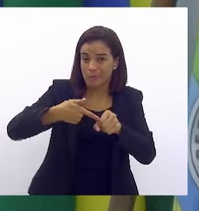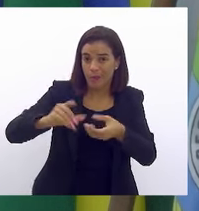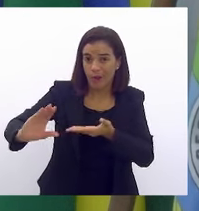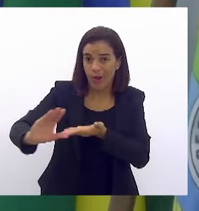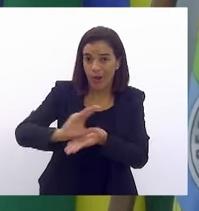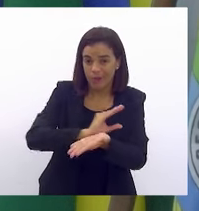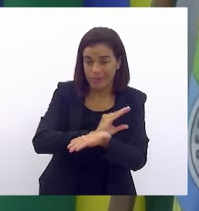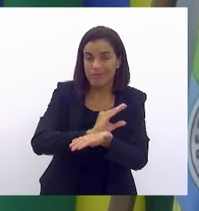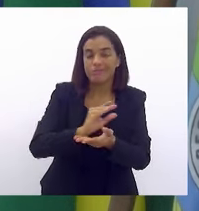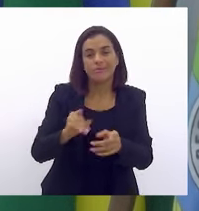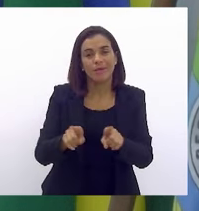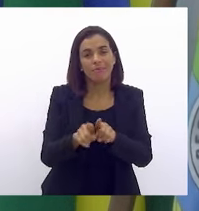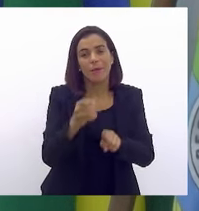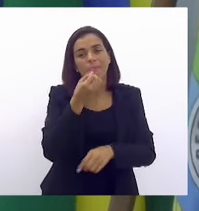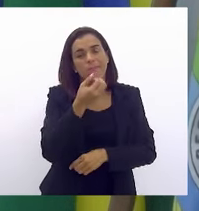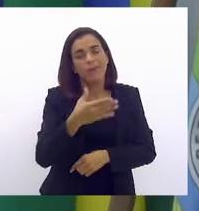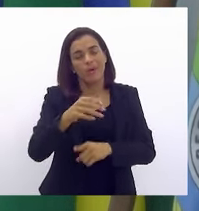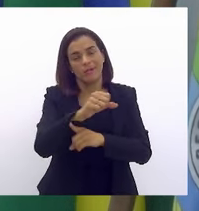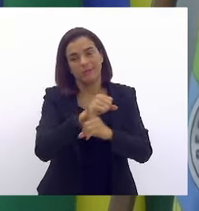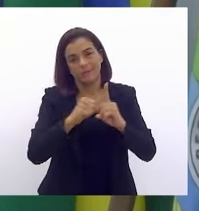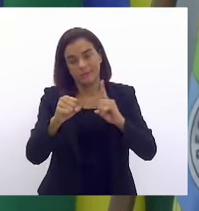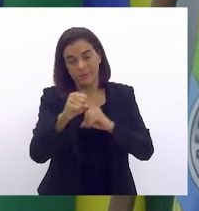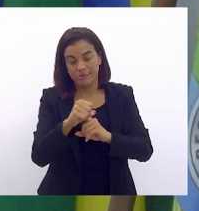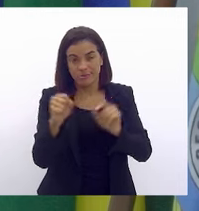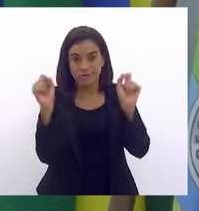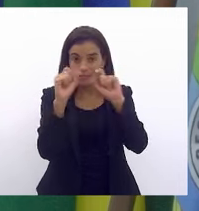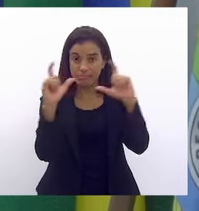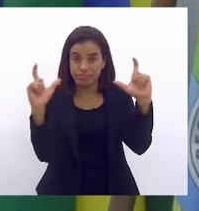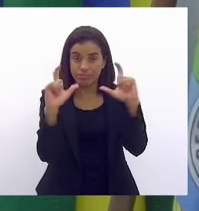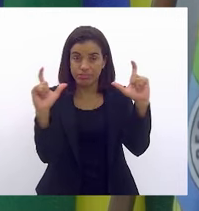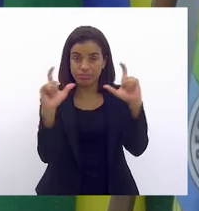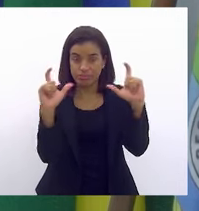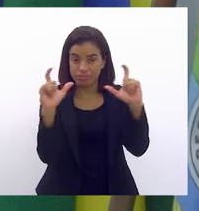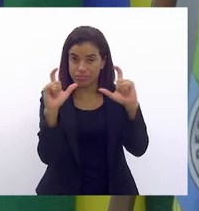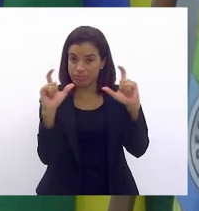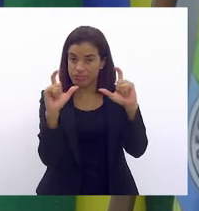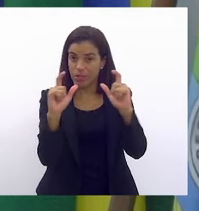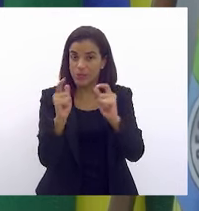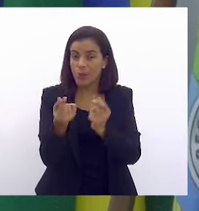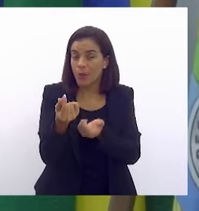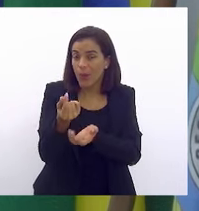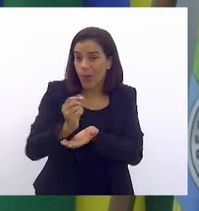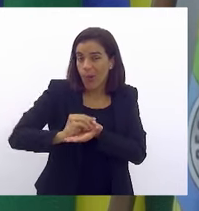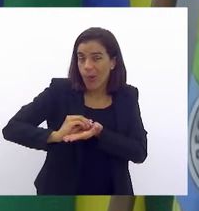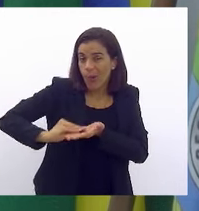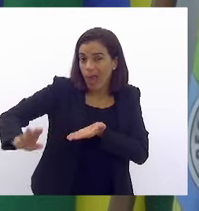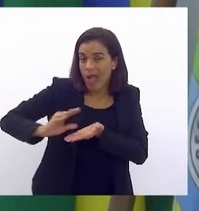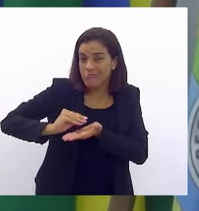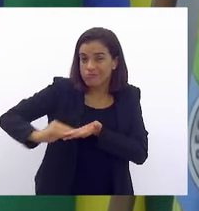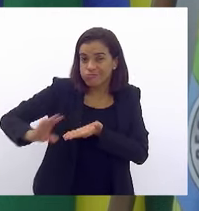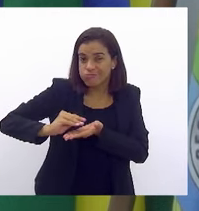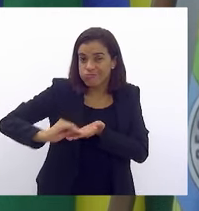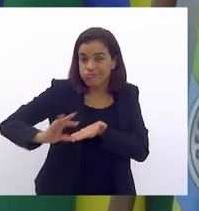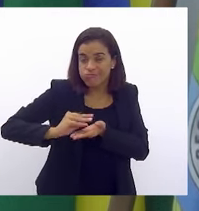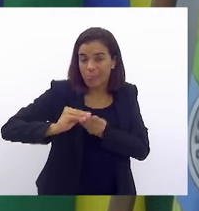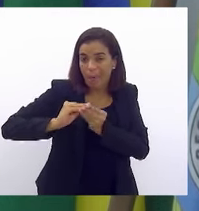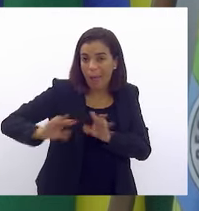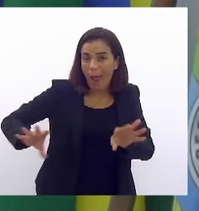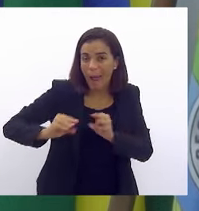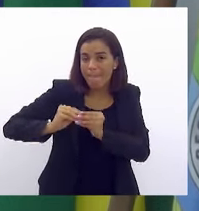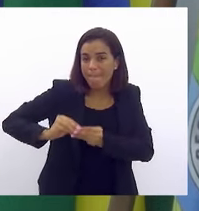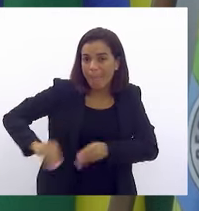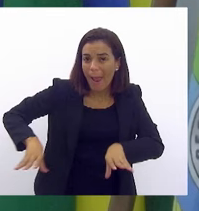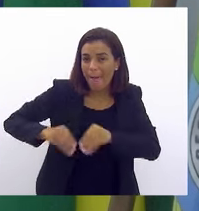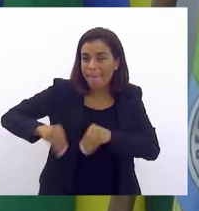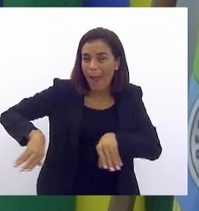bom a sociedade atentar a esses gastos, porque é um gasto público, né? O ROIT, a exploração